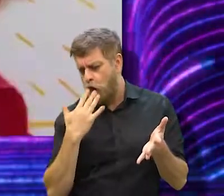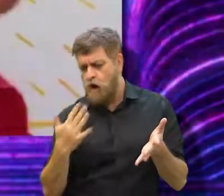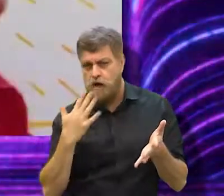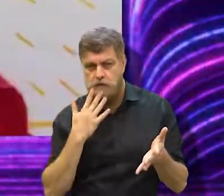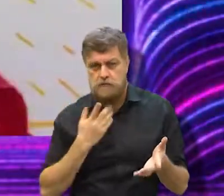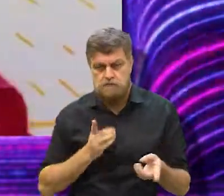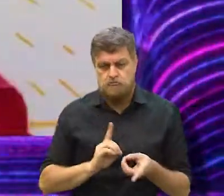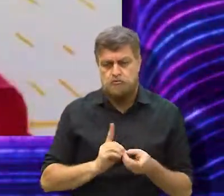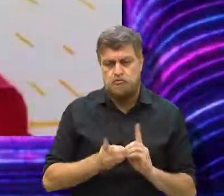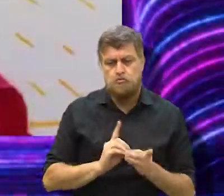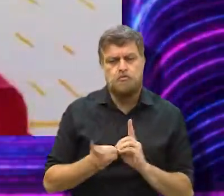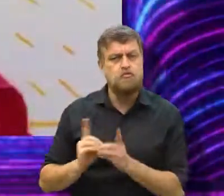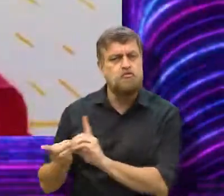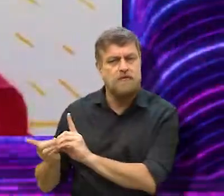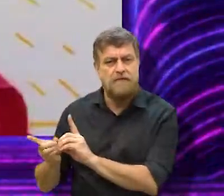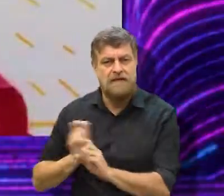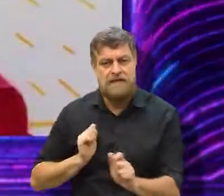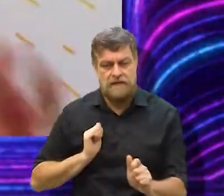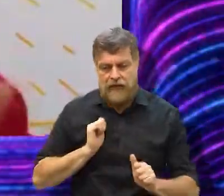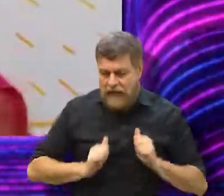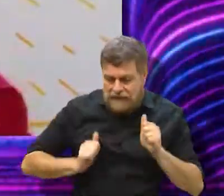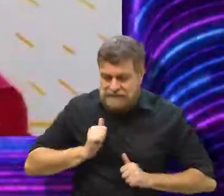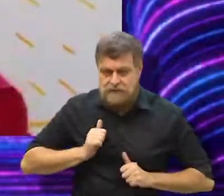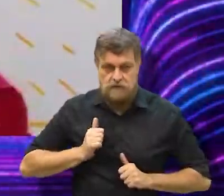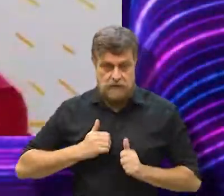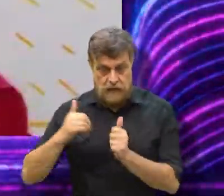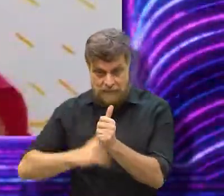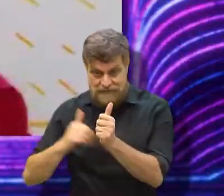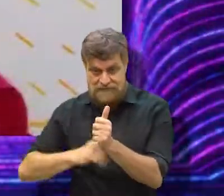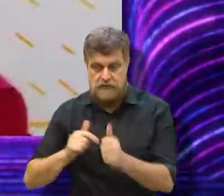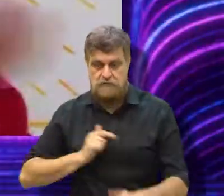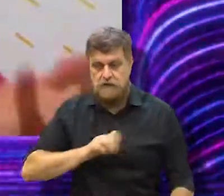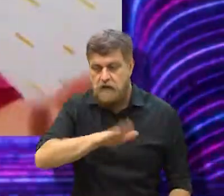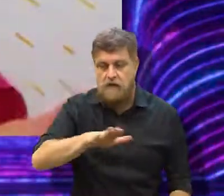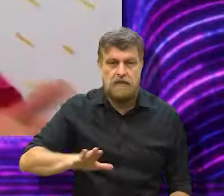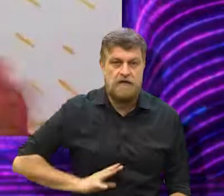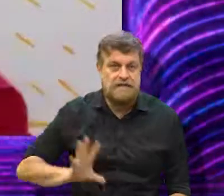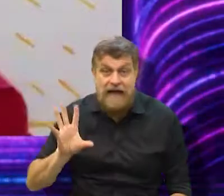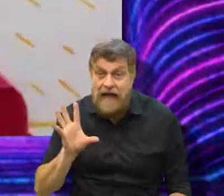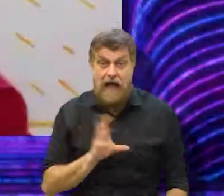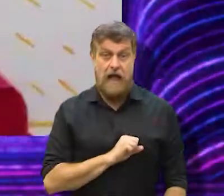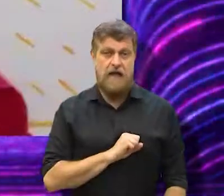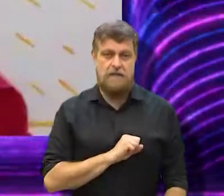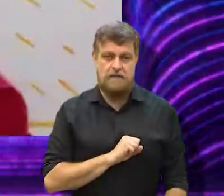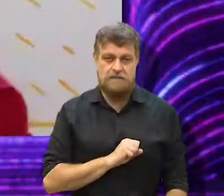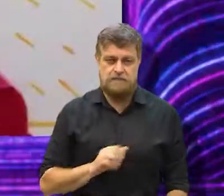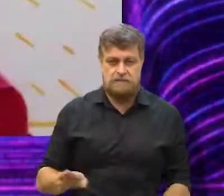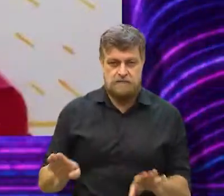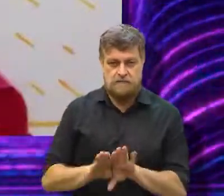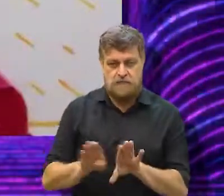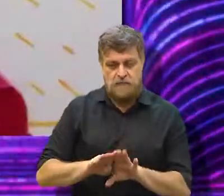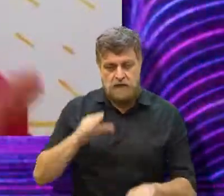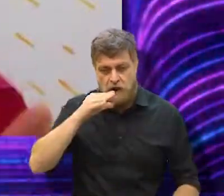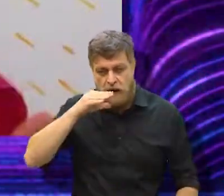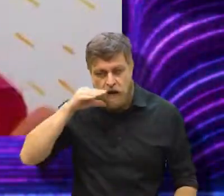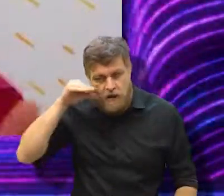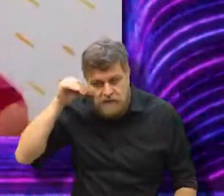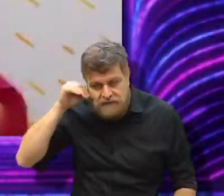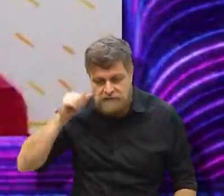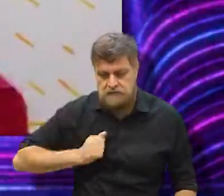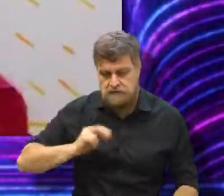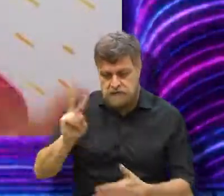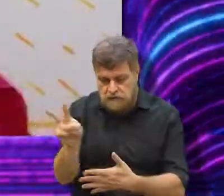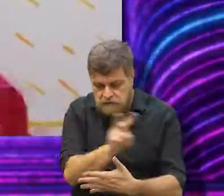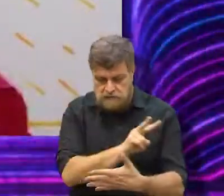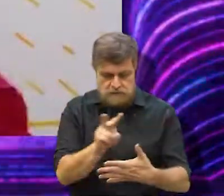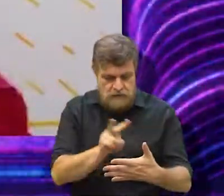coloridas, super dinâmicas, tem muita ação, muito mistério, criança ama. Para os pré-adolescentes que